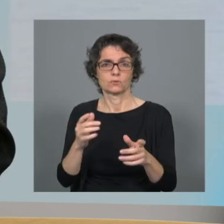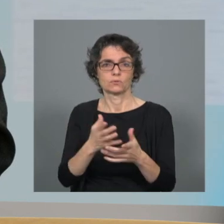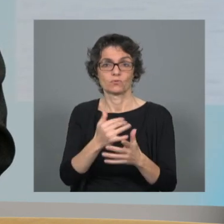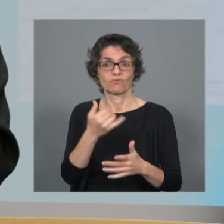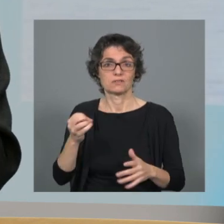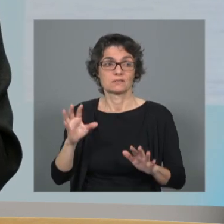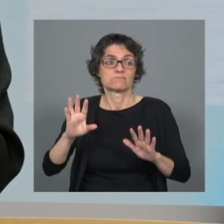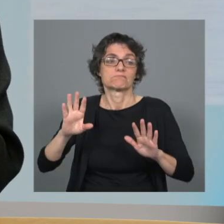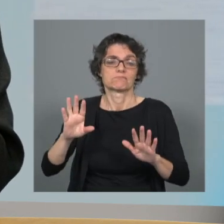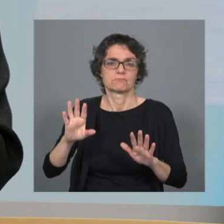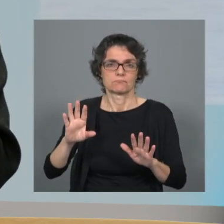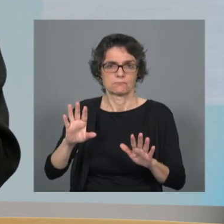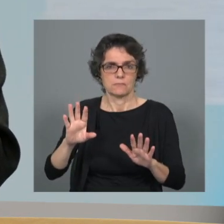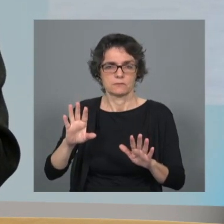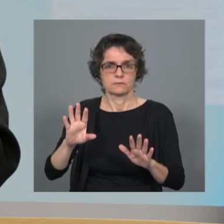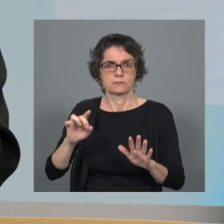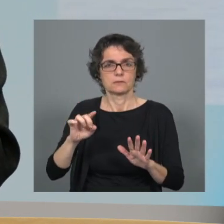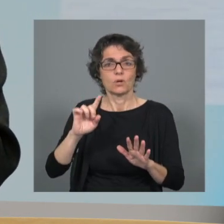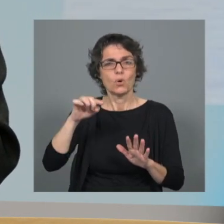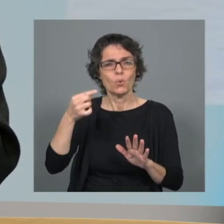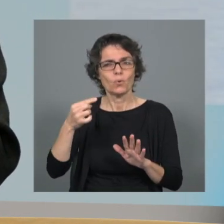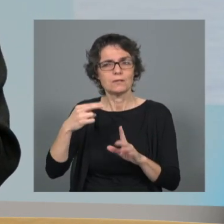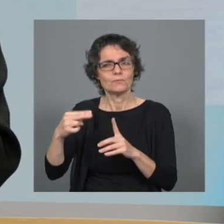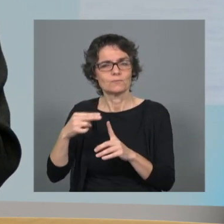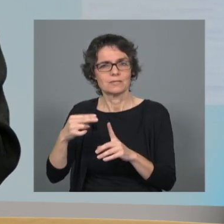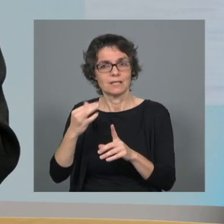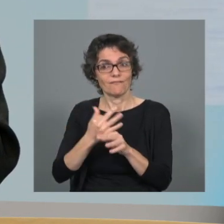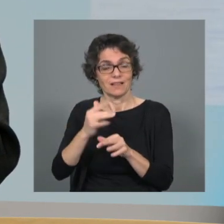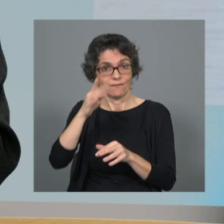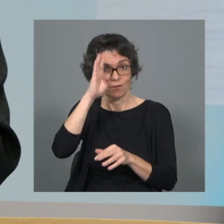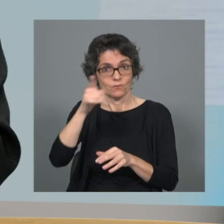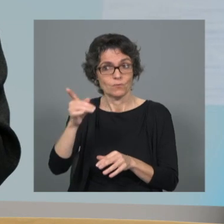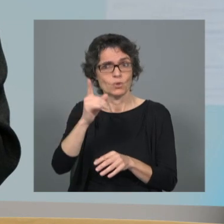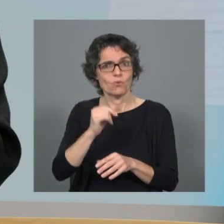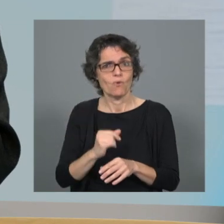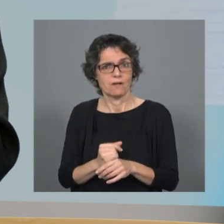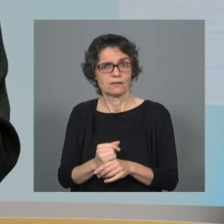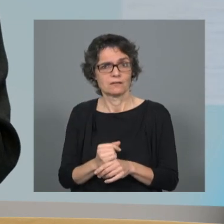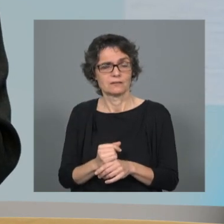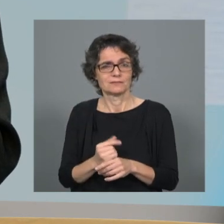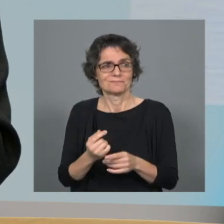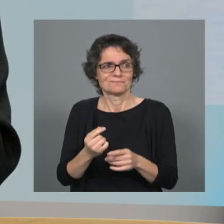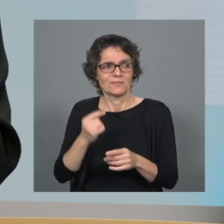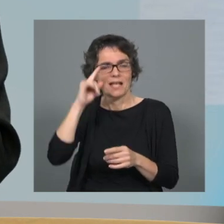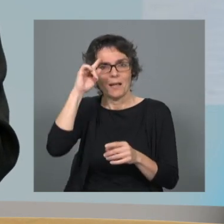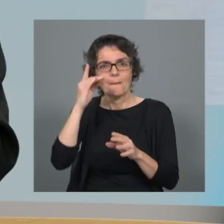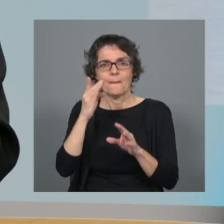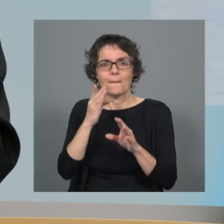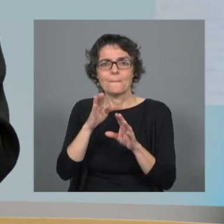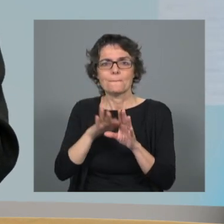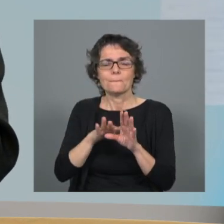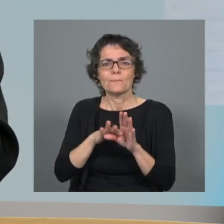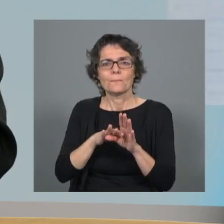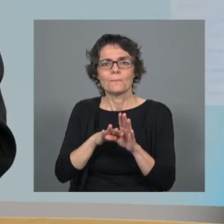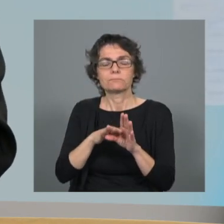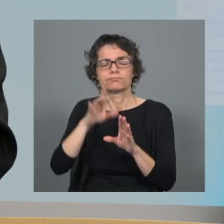mas há um outro aspecto da festa do Sporting que foi o aspecto psicológico. Toda a